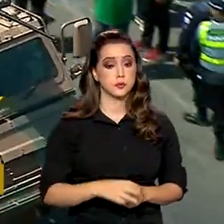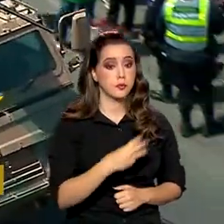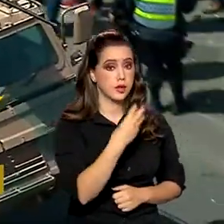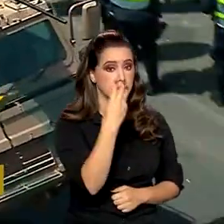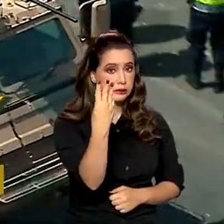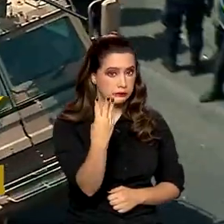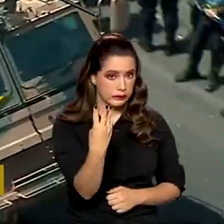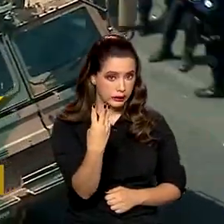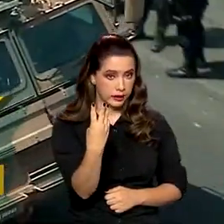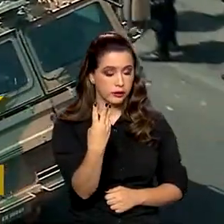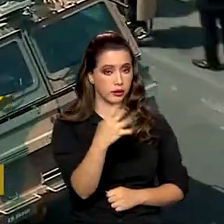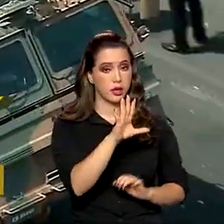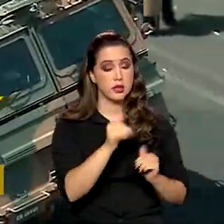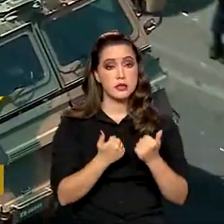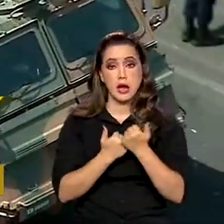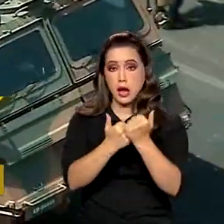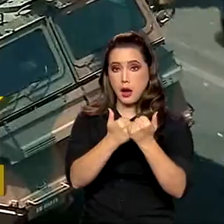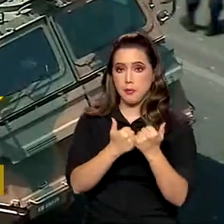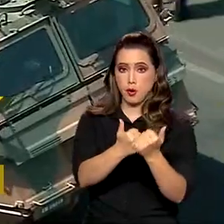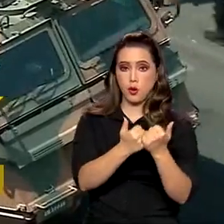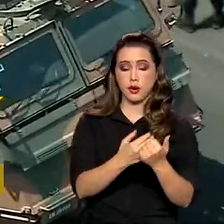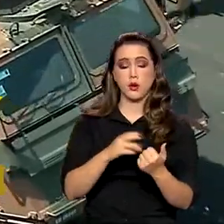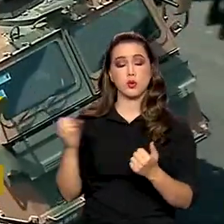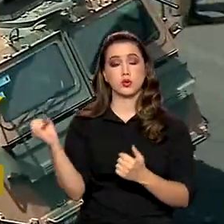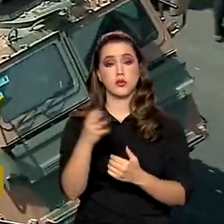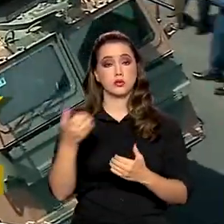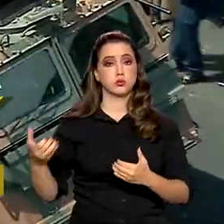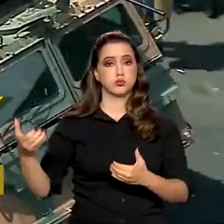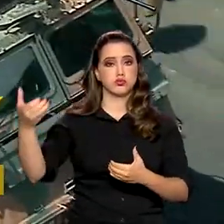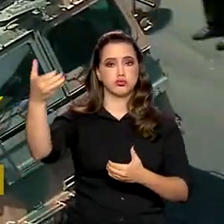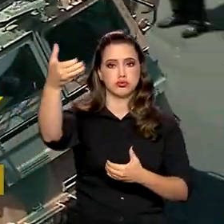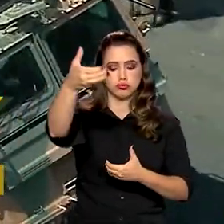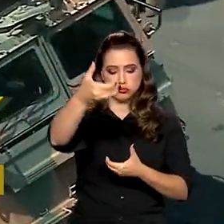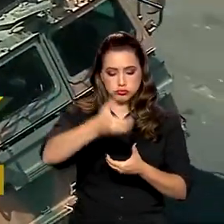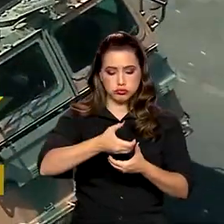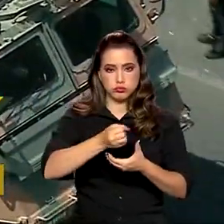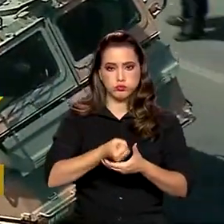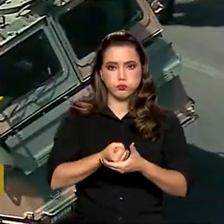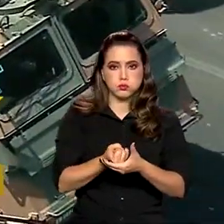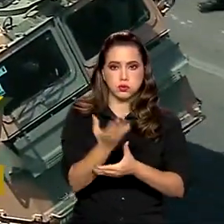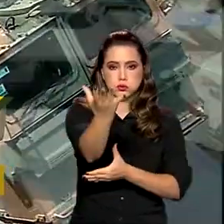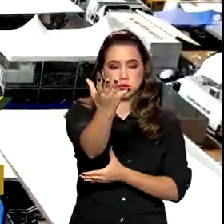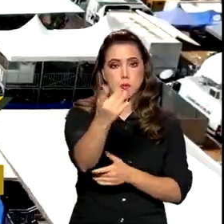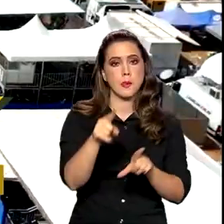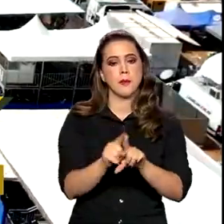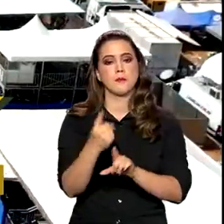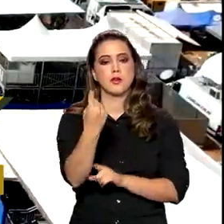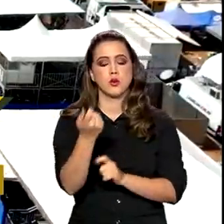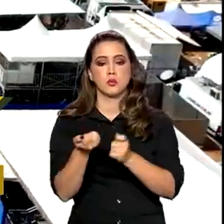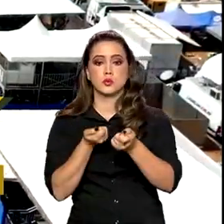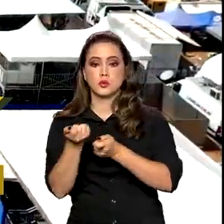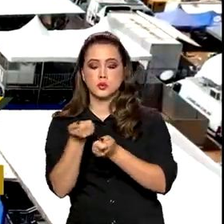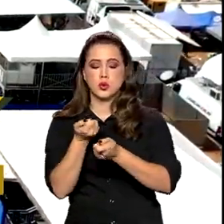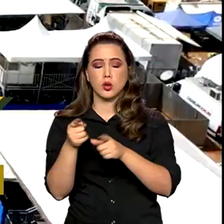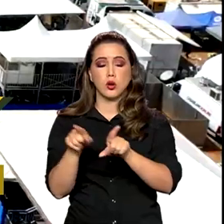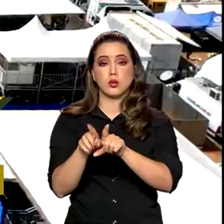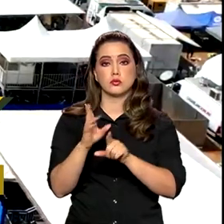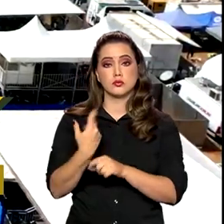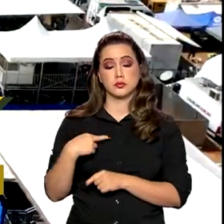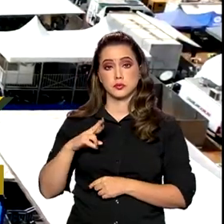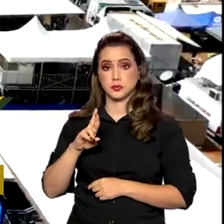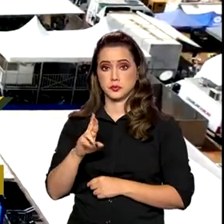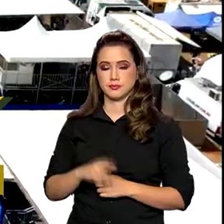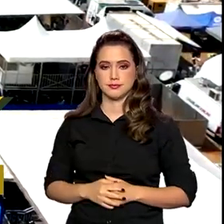realizar o remuniciamento das lançadoras, e uma viatura oficina veicular eletrônica, responsável por